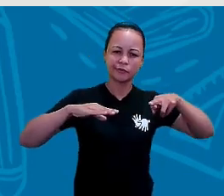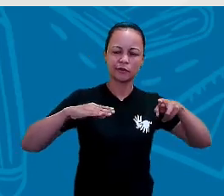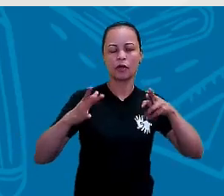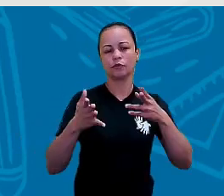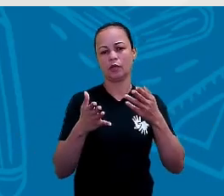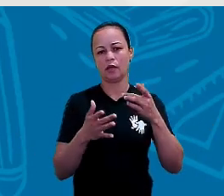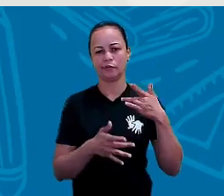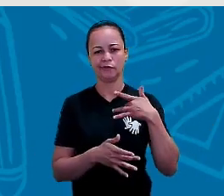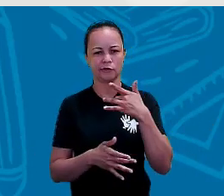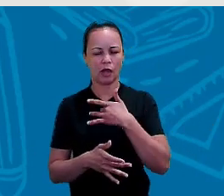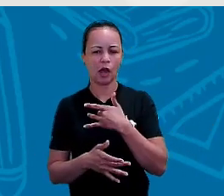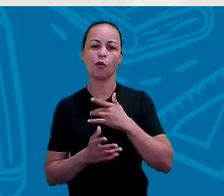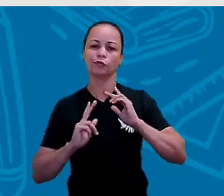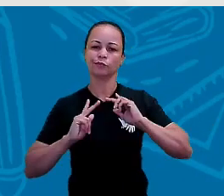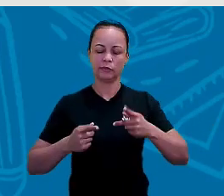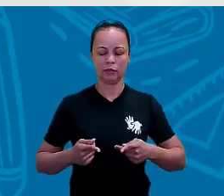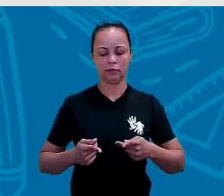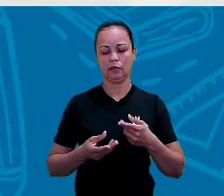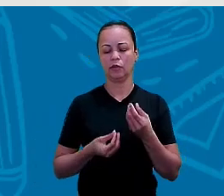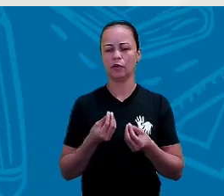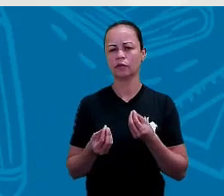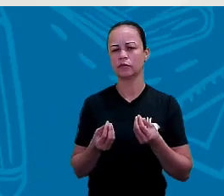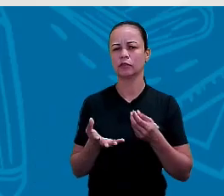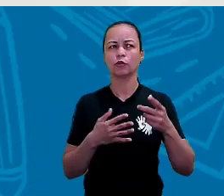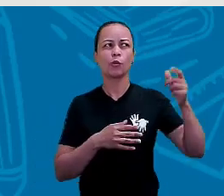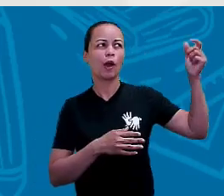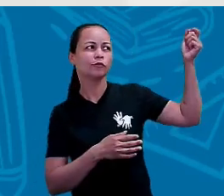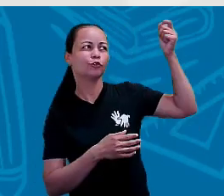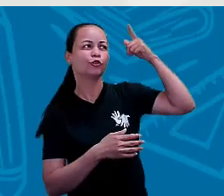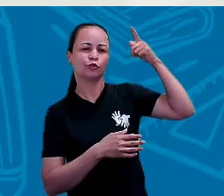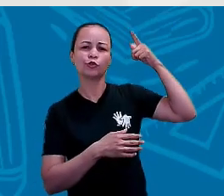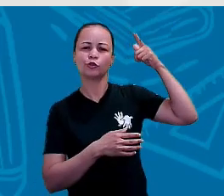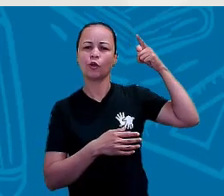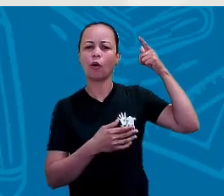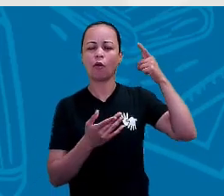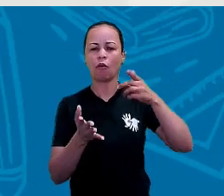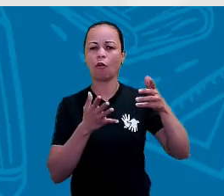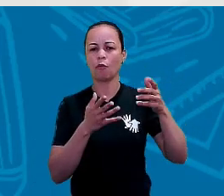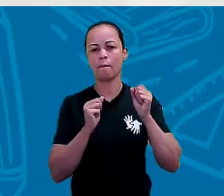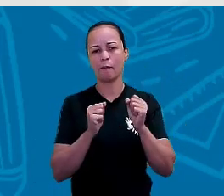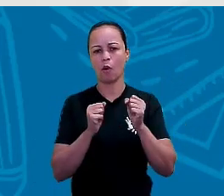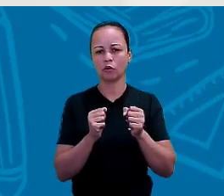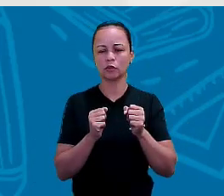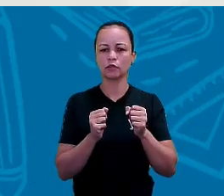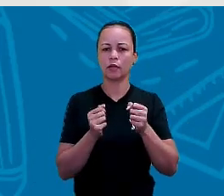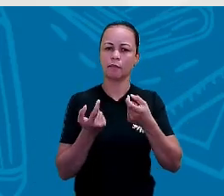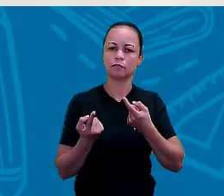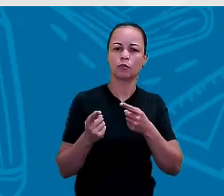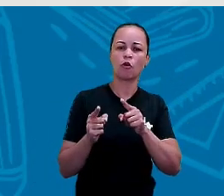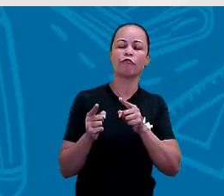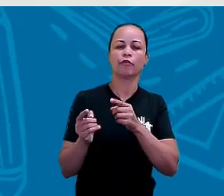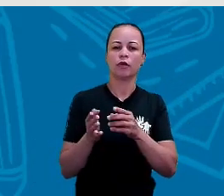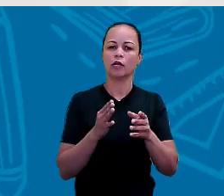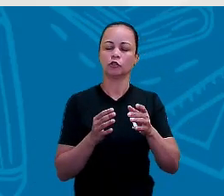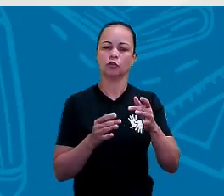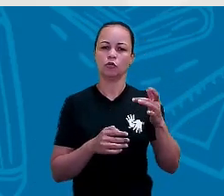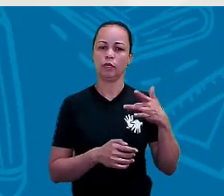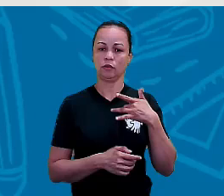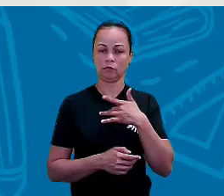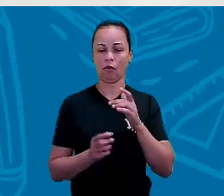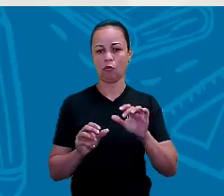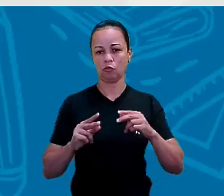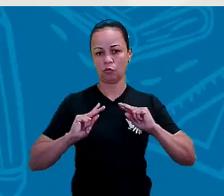os efeitos que a radiação solar, os raios do sol, podem provocar sobre a saúde humana. E ao final da